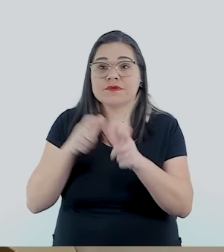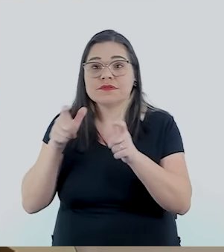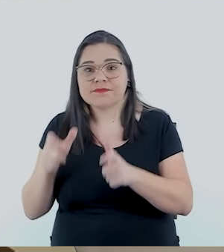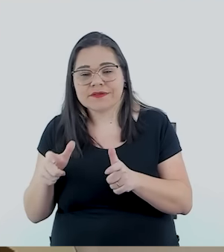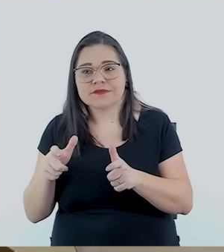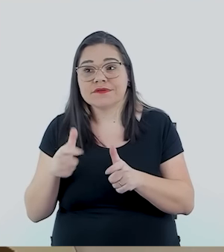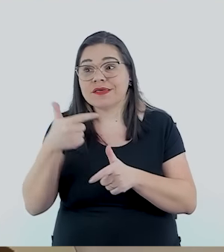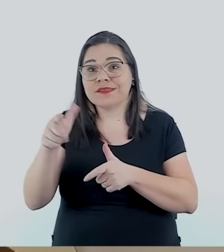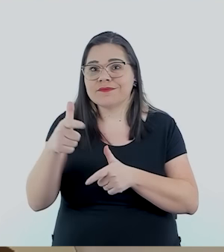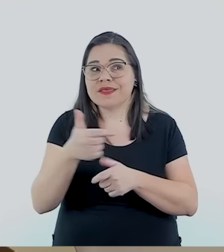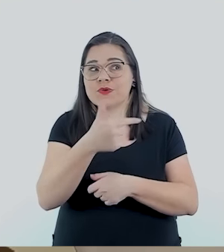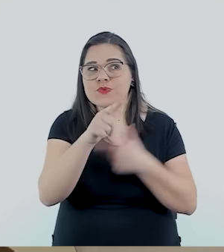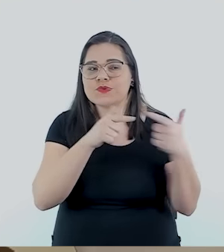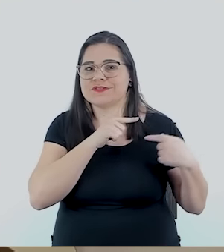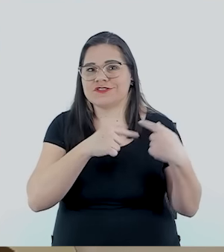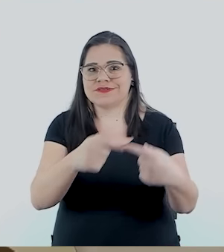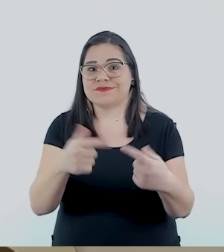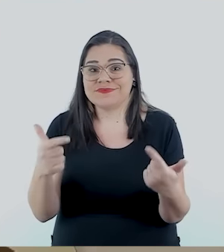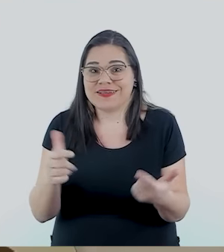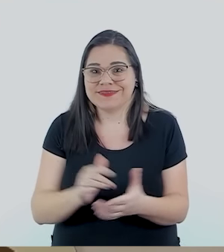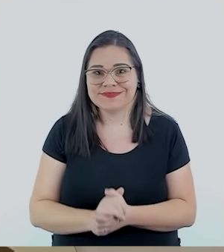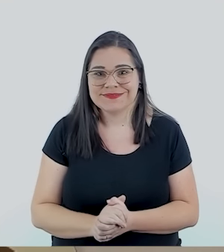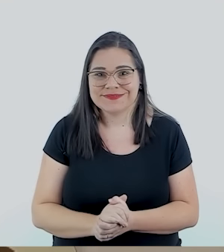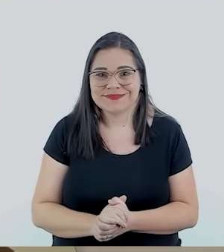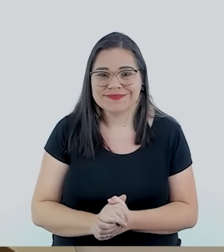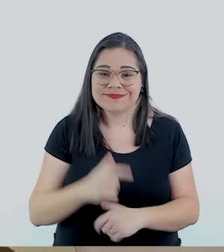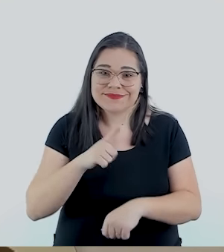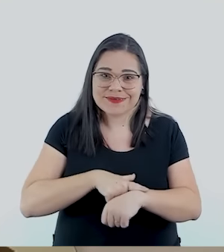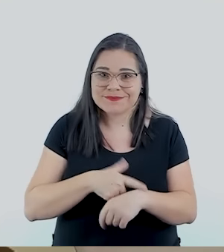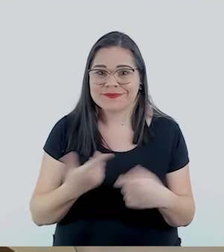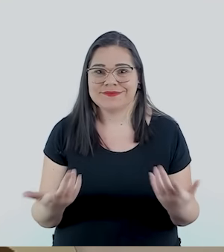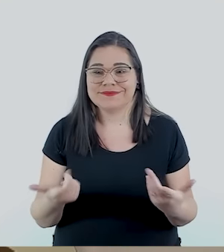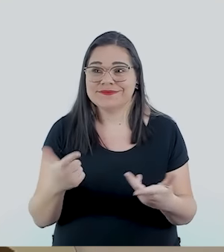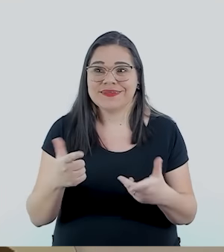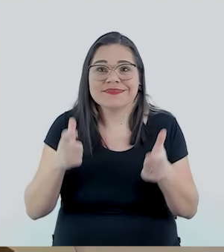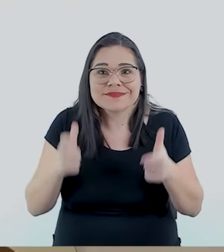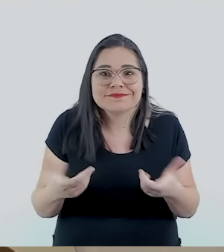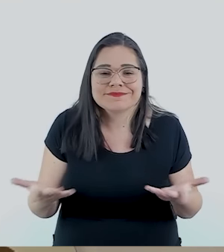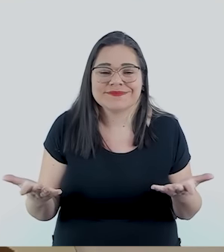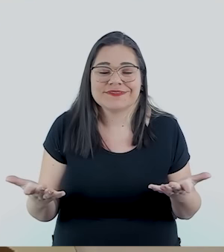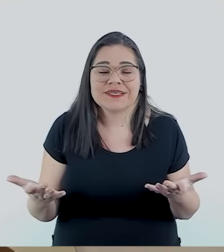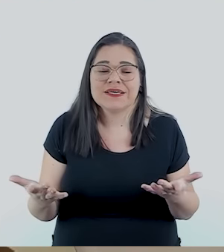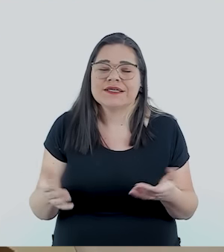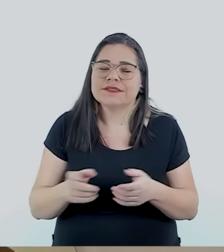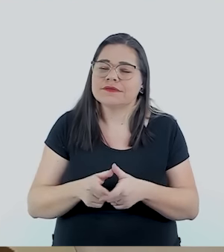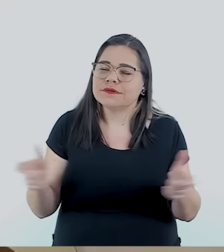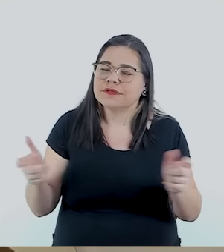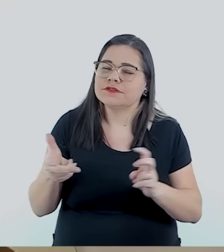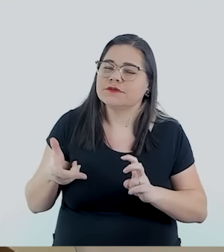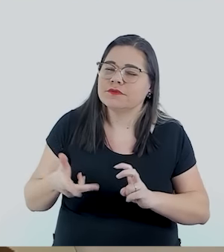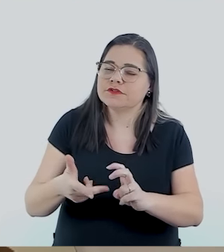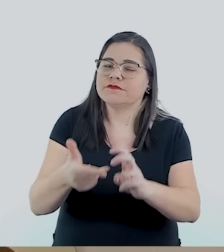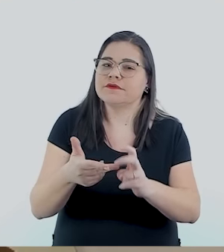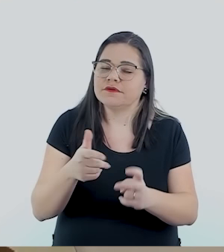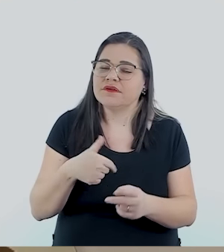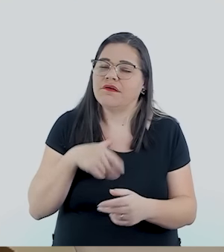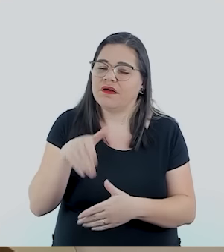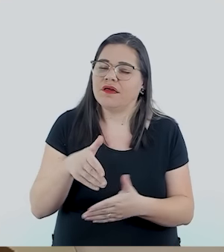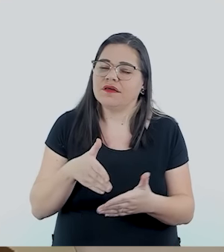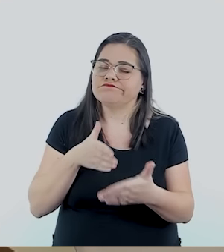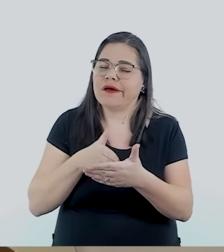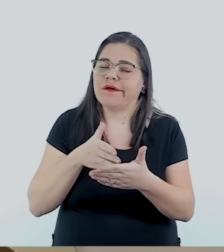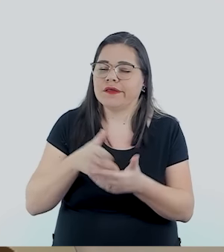t nas outras gerações Então eu acho que é esse o momento acho que grande motivador disso é Nossa barreira